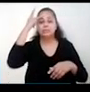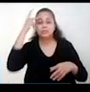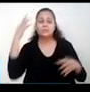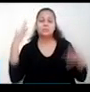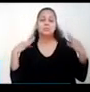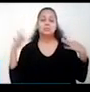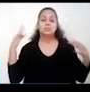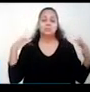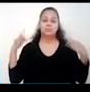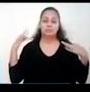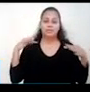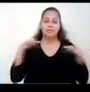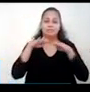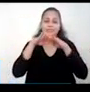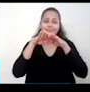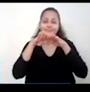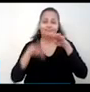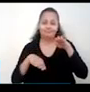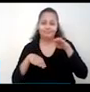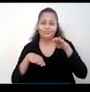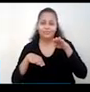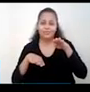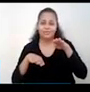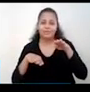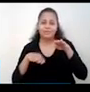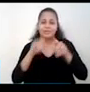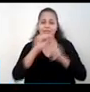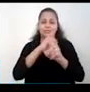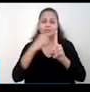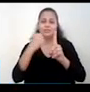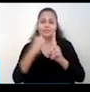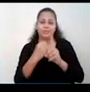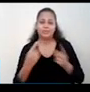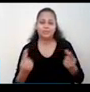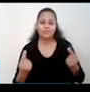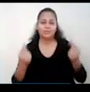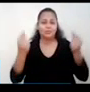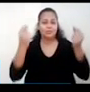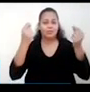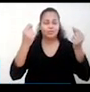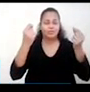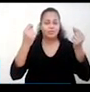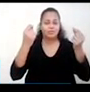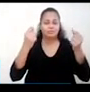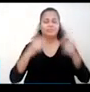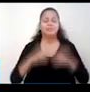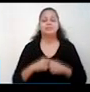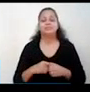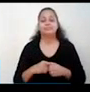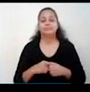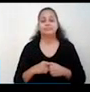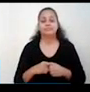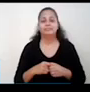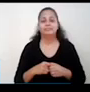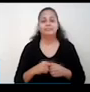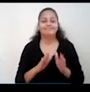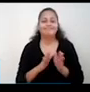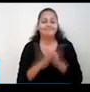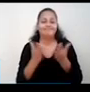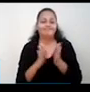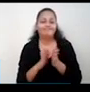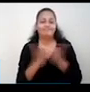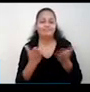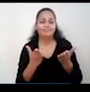a desigualdade, né, socioeconômica é muito grande, ela é muito evidente no espaço urbano. Então, a questão da miséria aí, ela